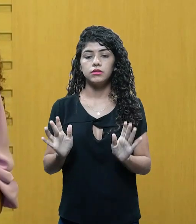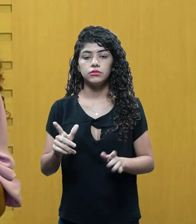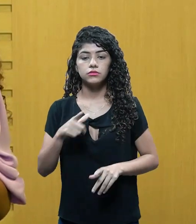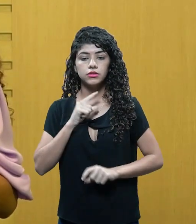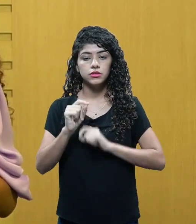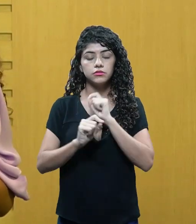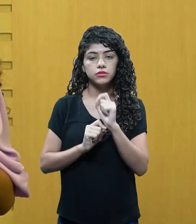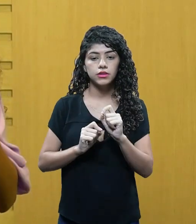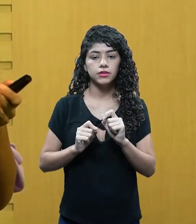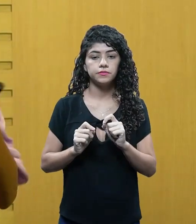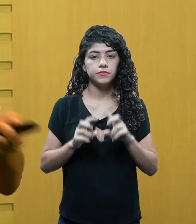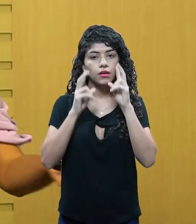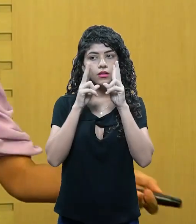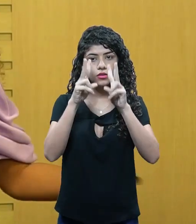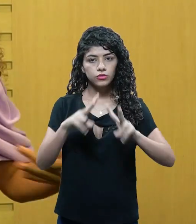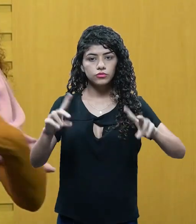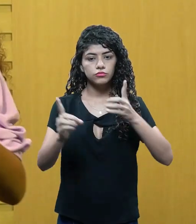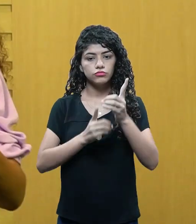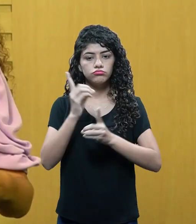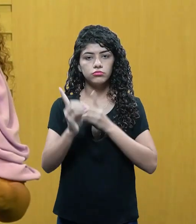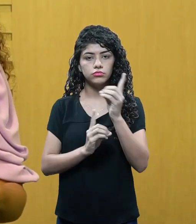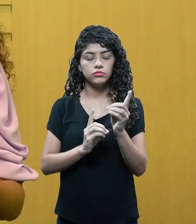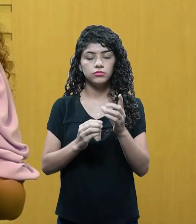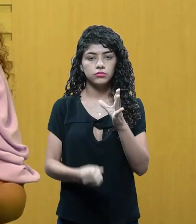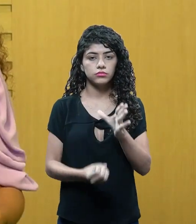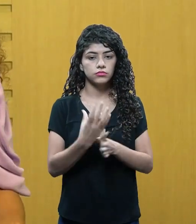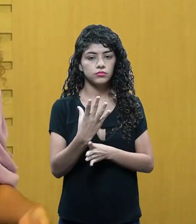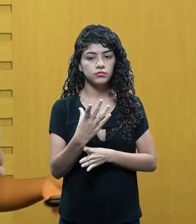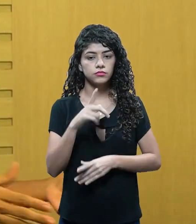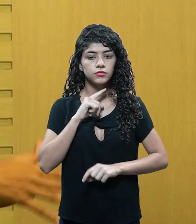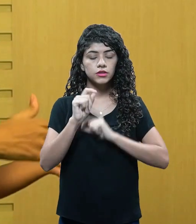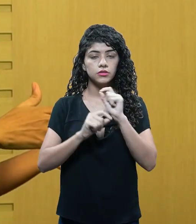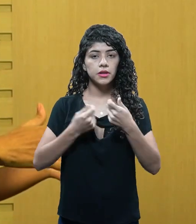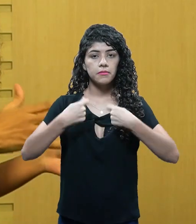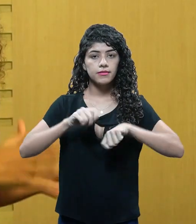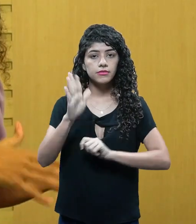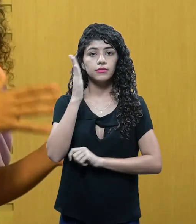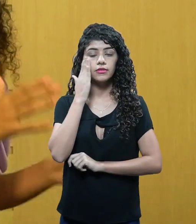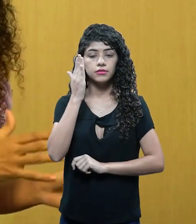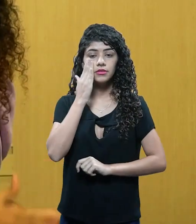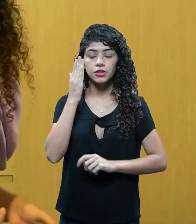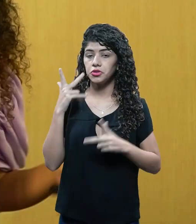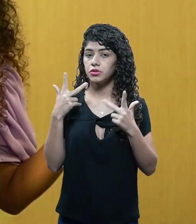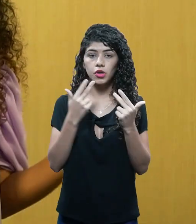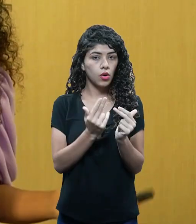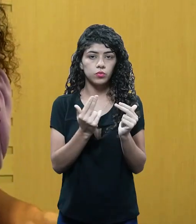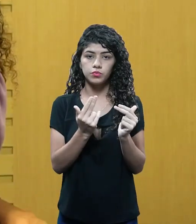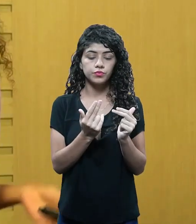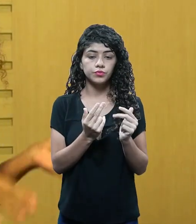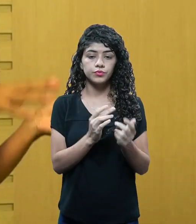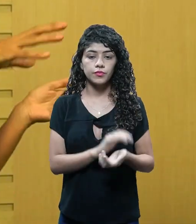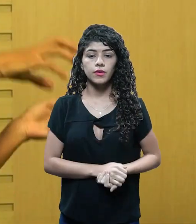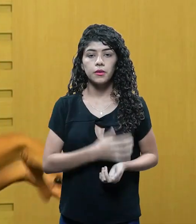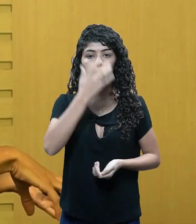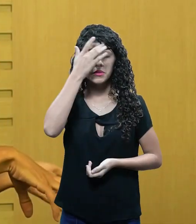técnico que vai, pensando numa dinâmica de larga produção, vai ter que ser entendido da mesma